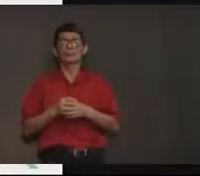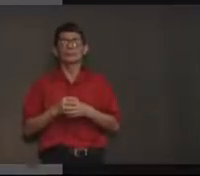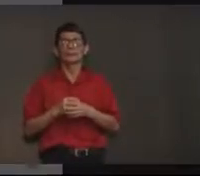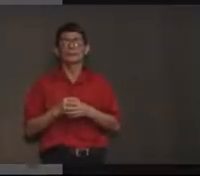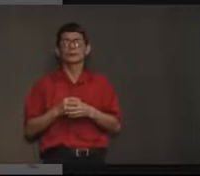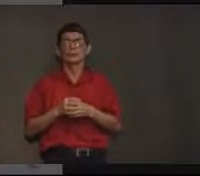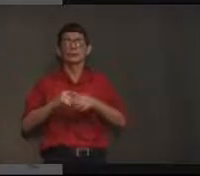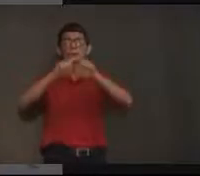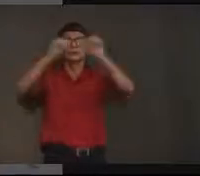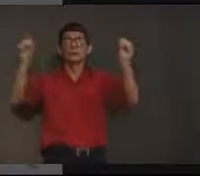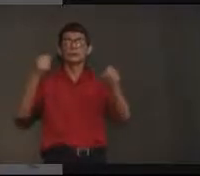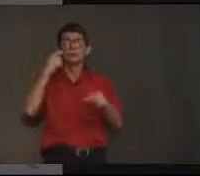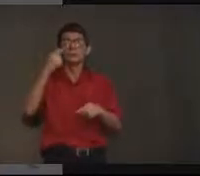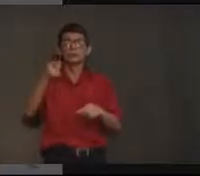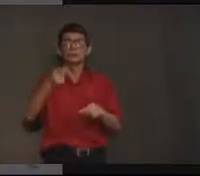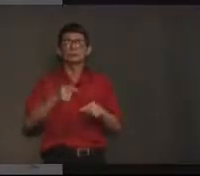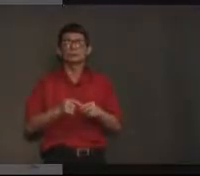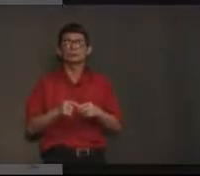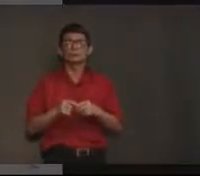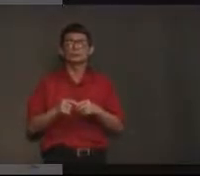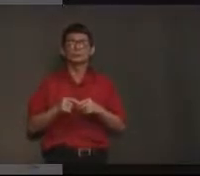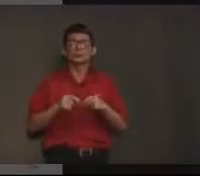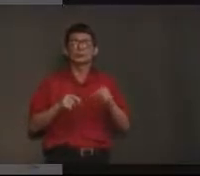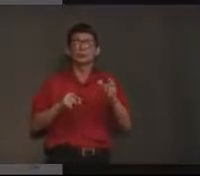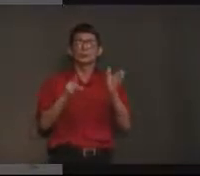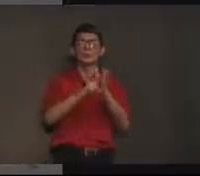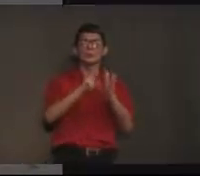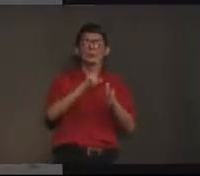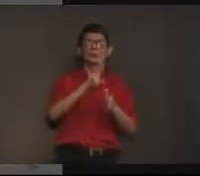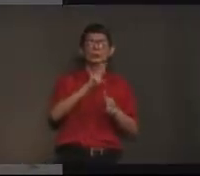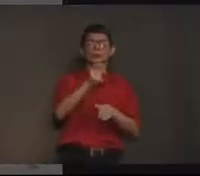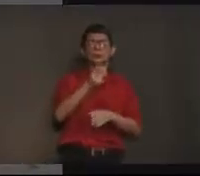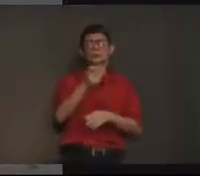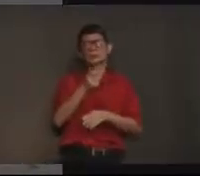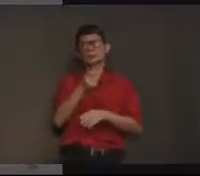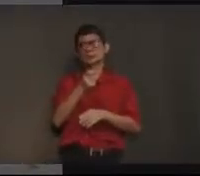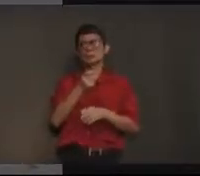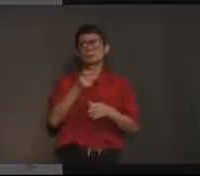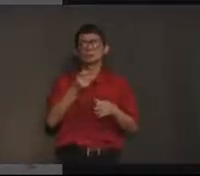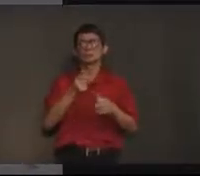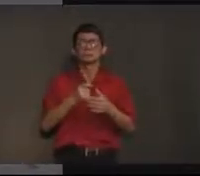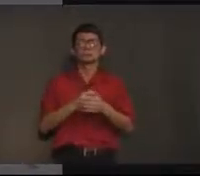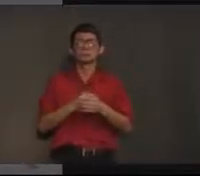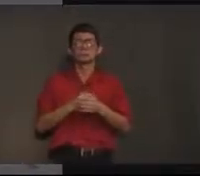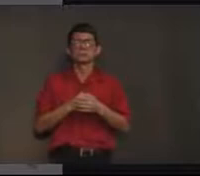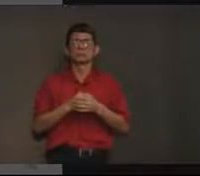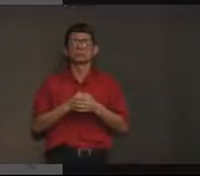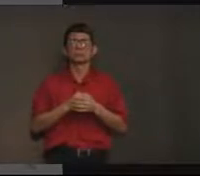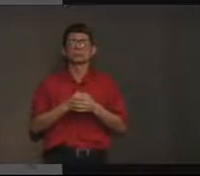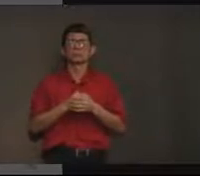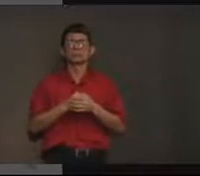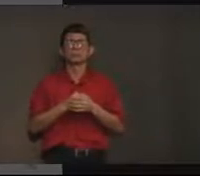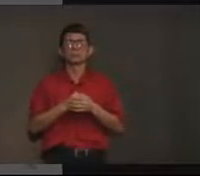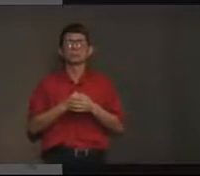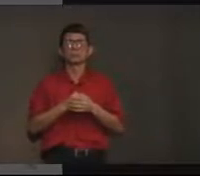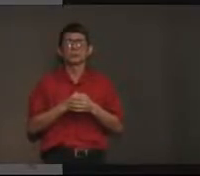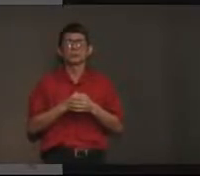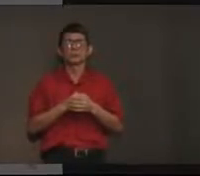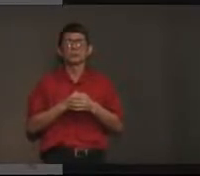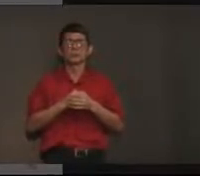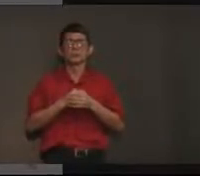um sisteminha elitico né menos o DX ou pode entrar aqui o laplaciano se forem várias variáveis